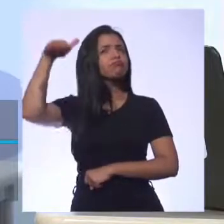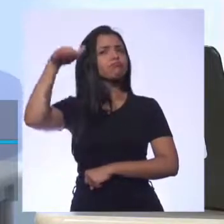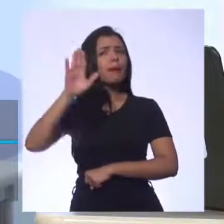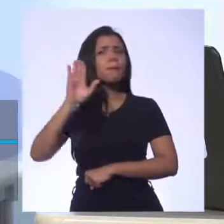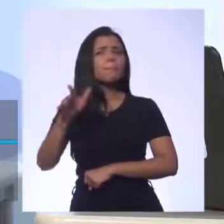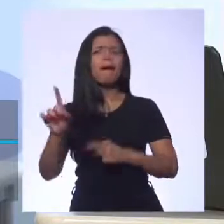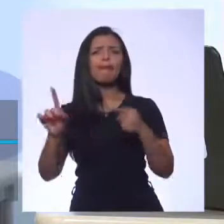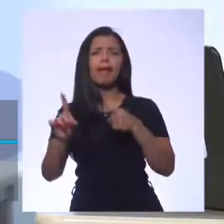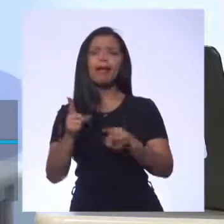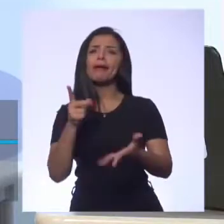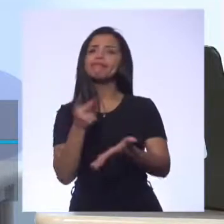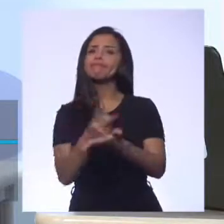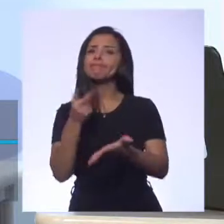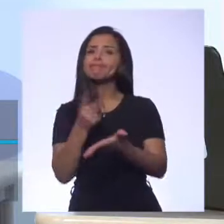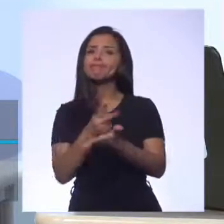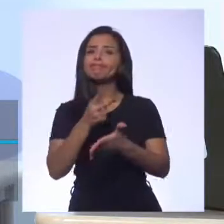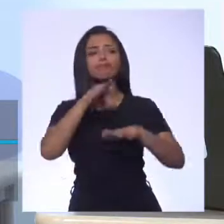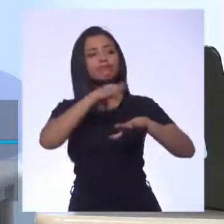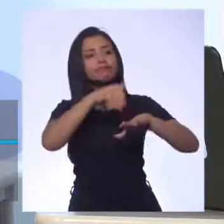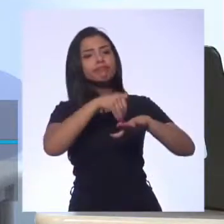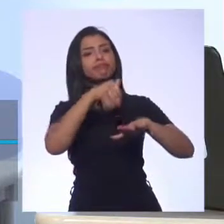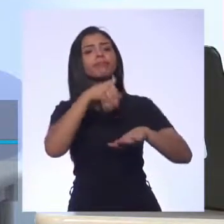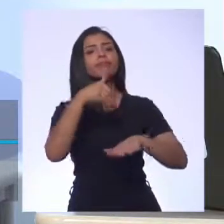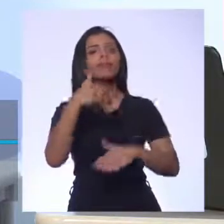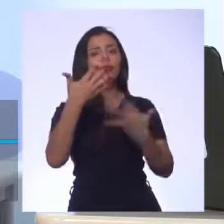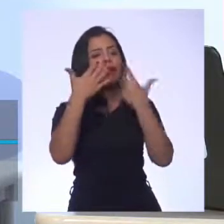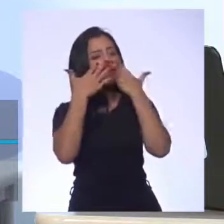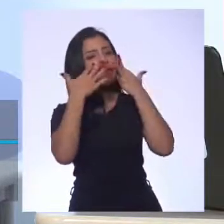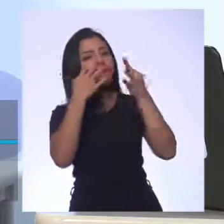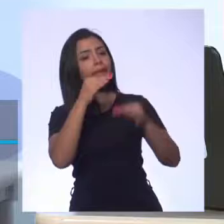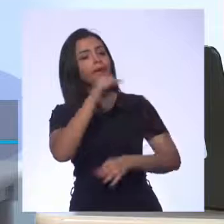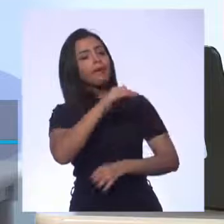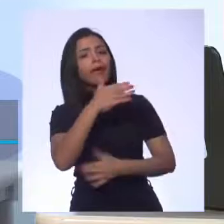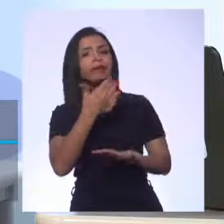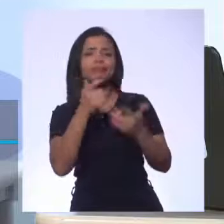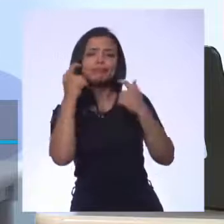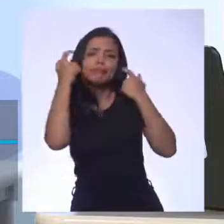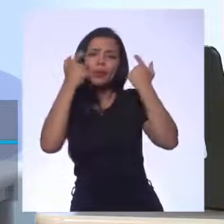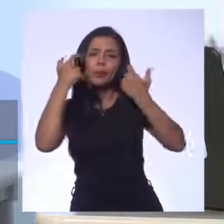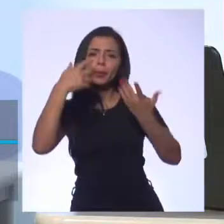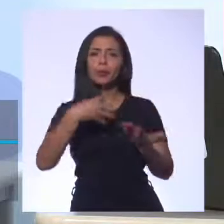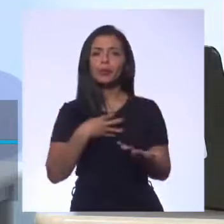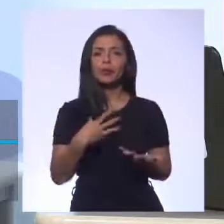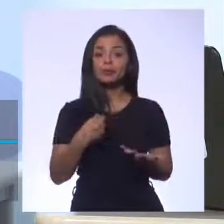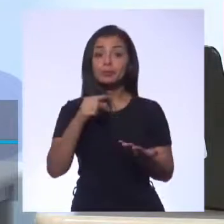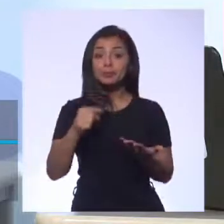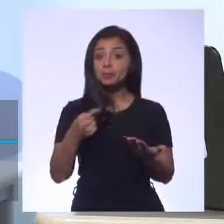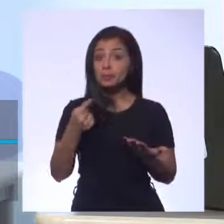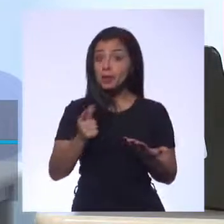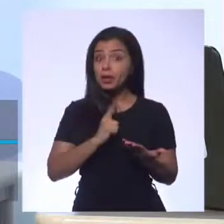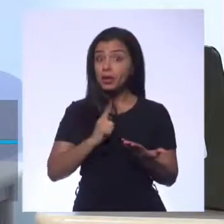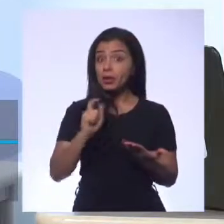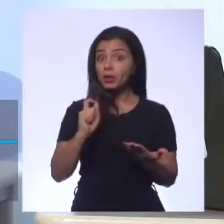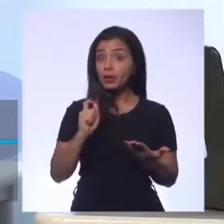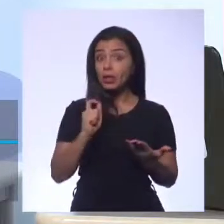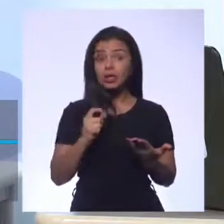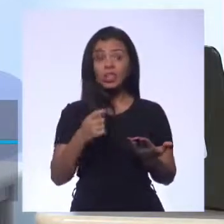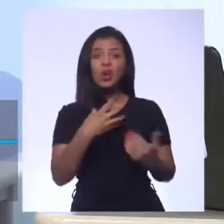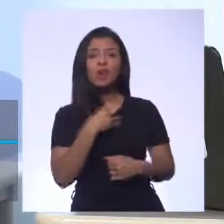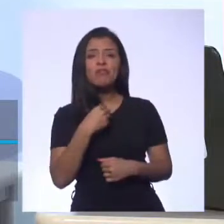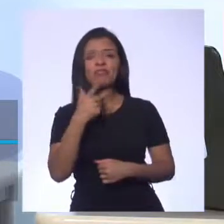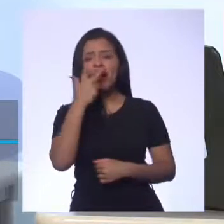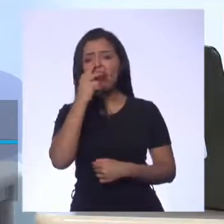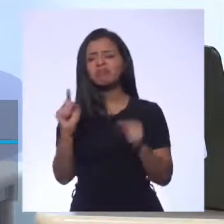ela fica chamando atenção, se preocupa com os filhos. Depois, os filhos a consideram